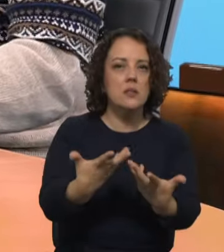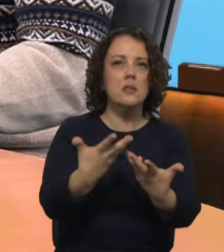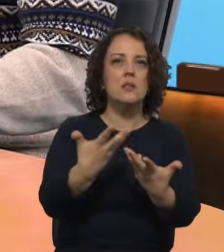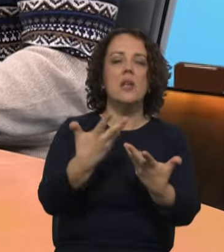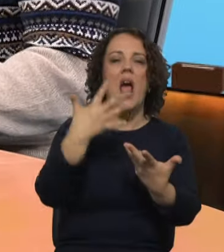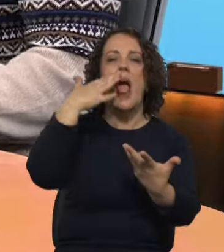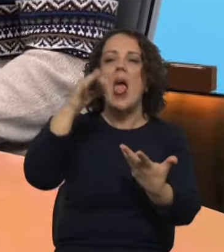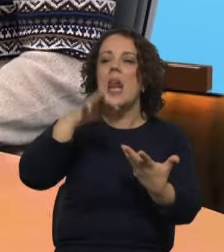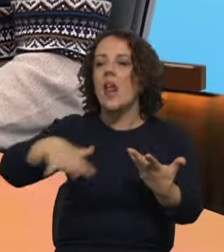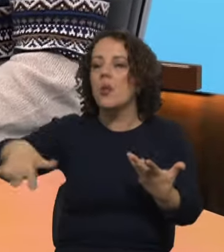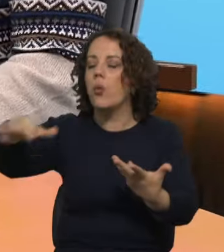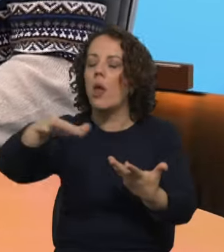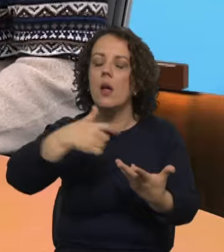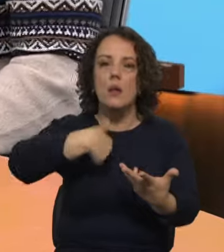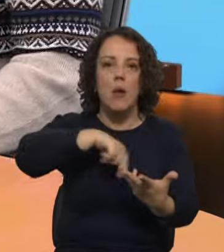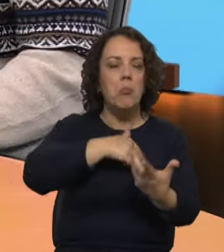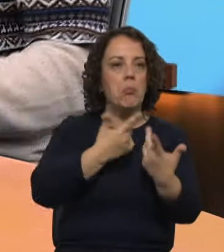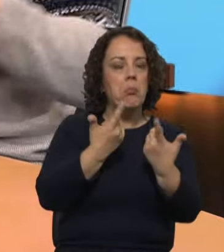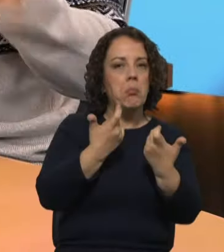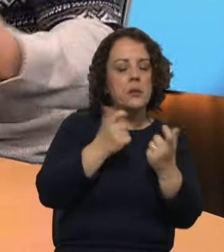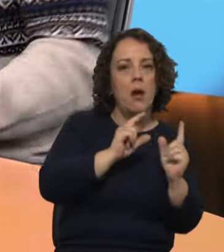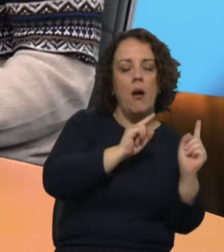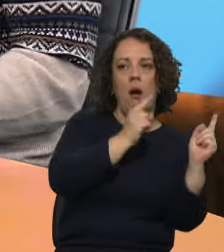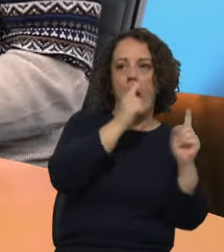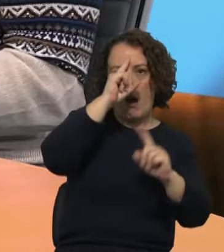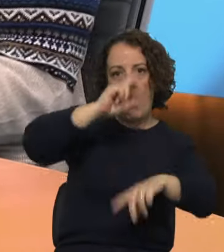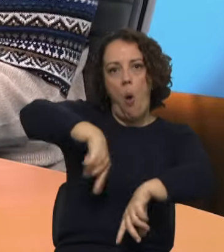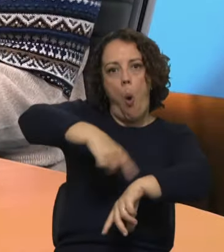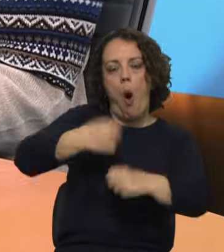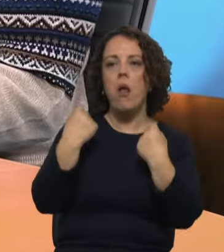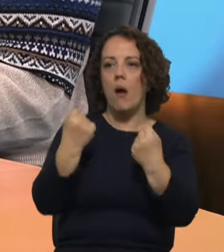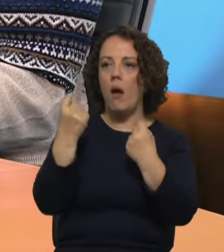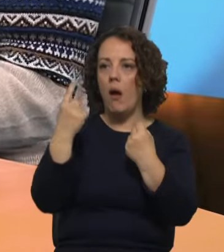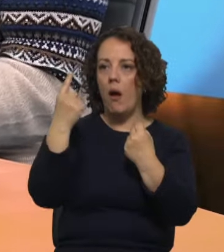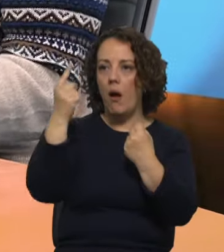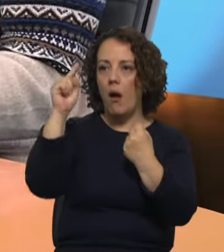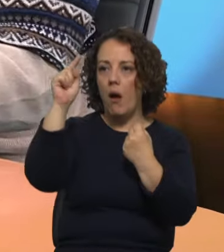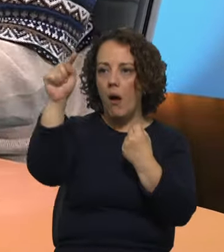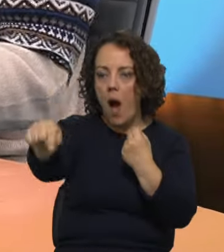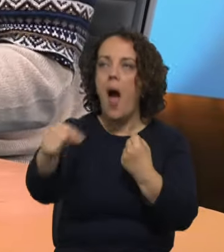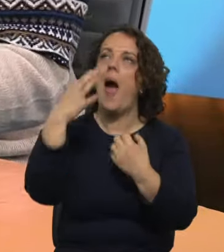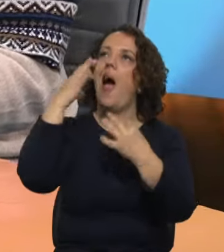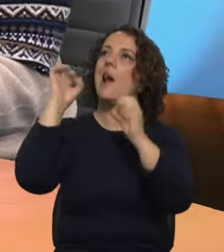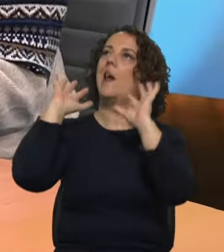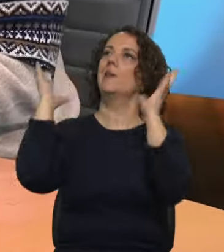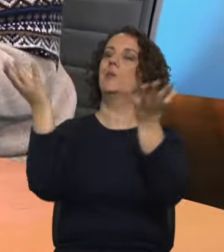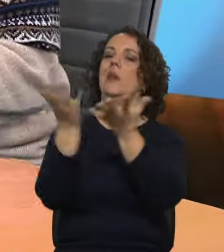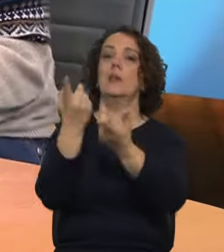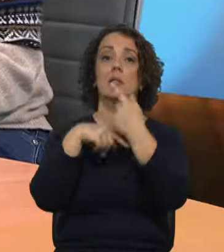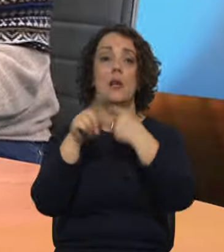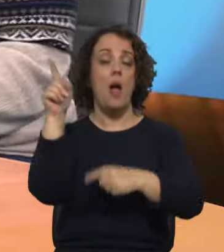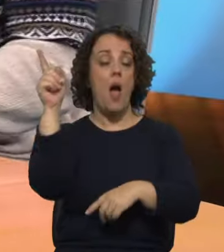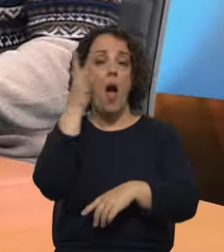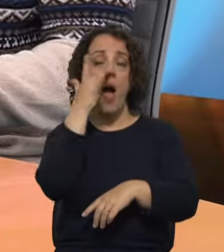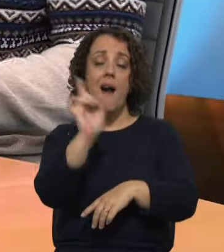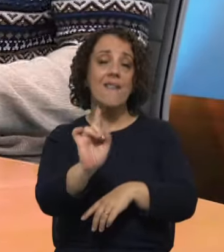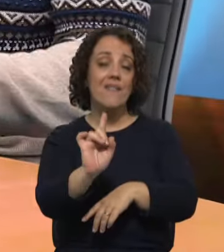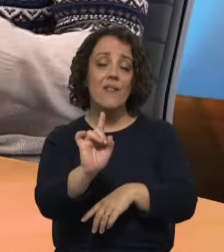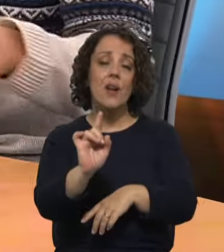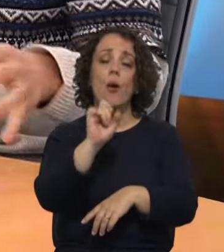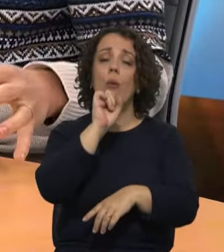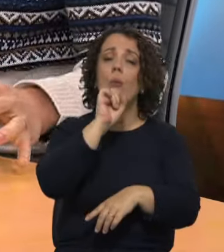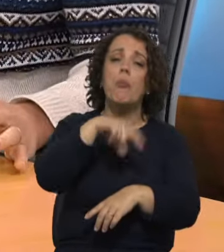algumas horas para conseguires estar na natureza e a facilidade com que em África muitas vezes acontece tu conduzes meio 12 de quilómetros e TS numa